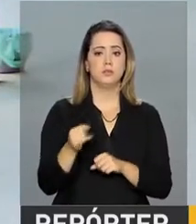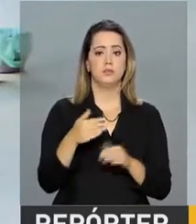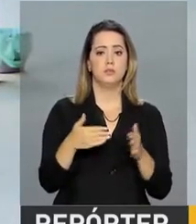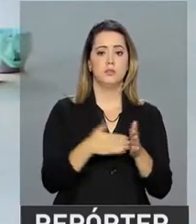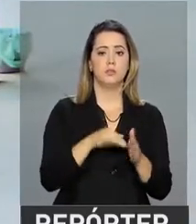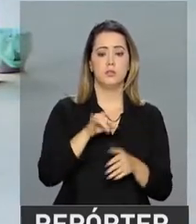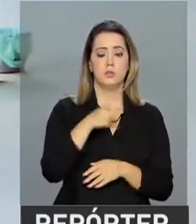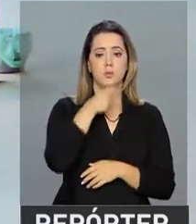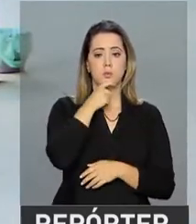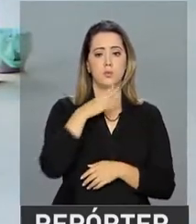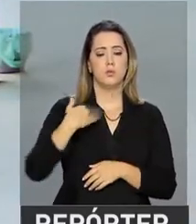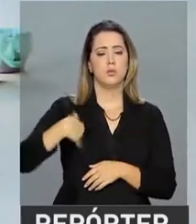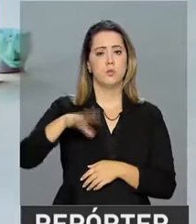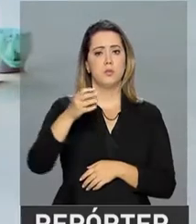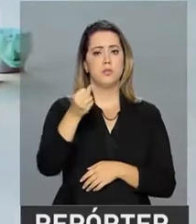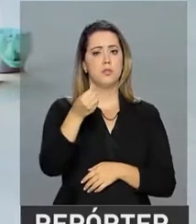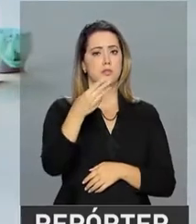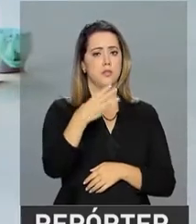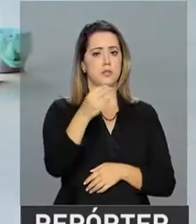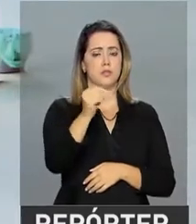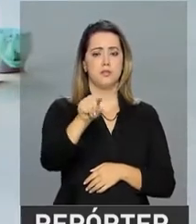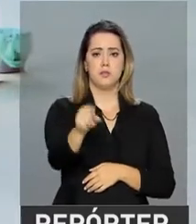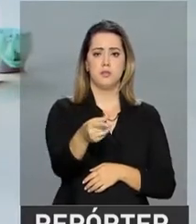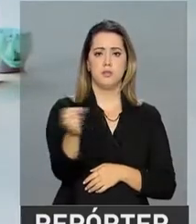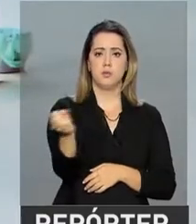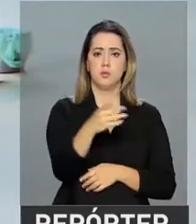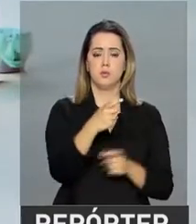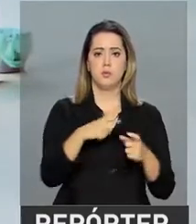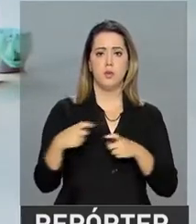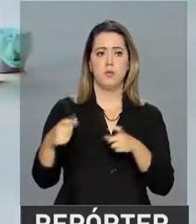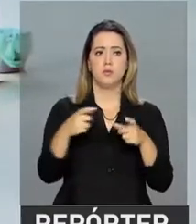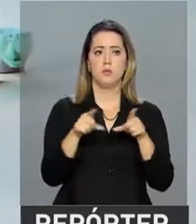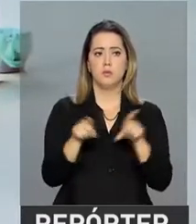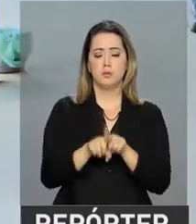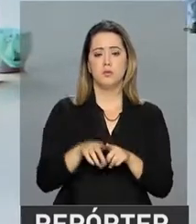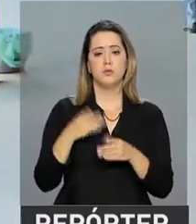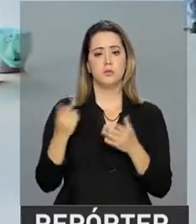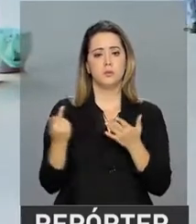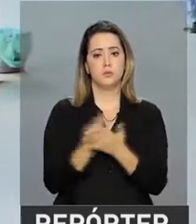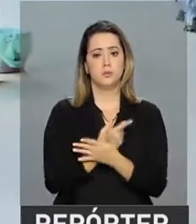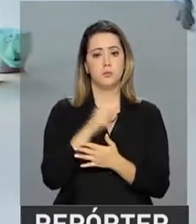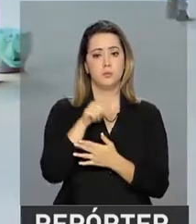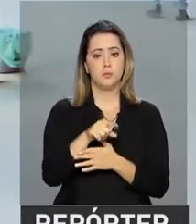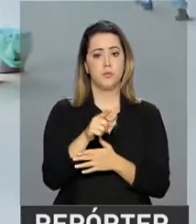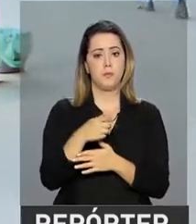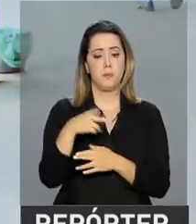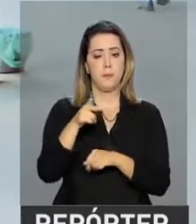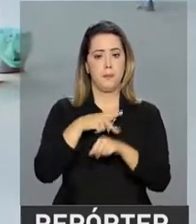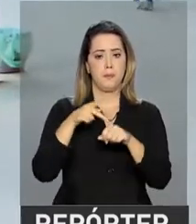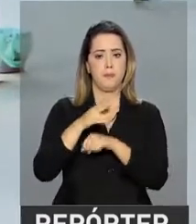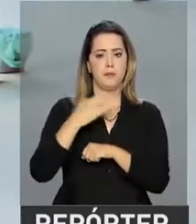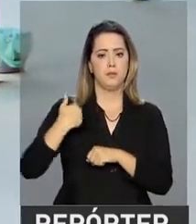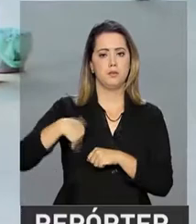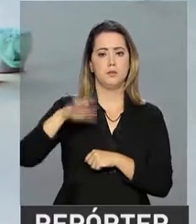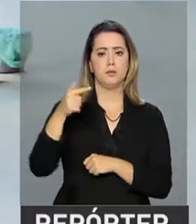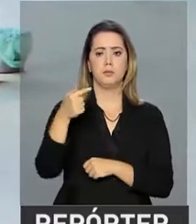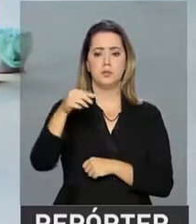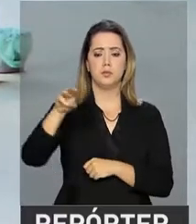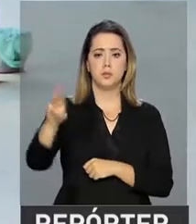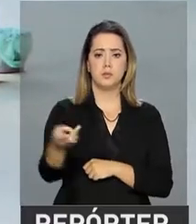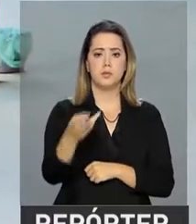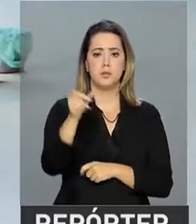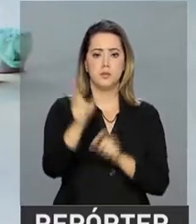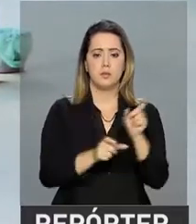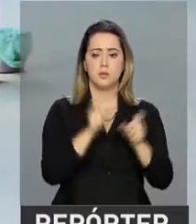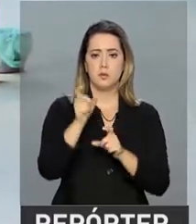julho foram 630 mil novos pequenos negócios instalados o país já conta com 7 milhões